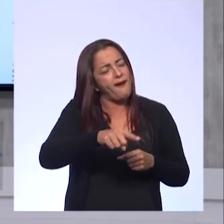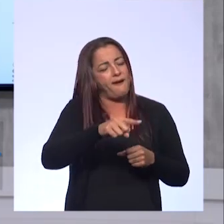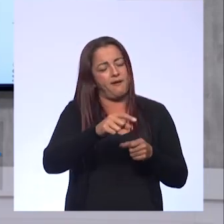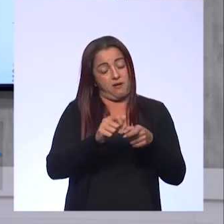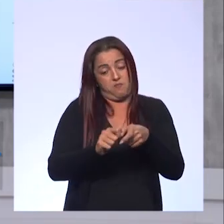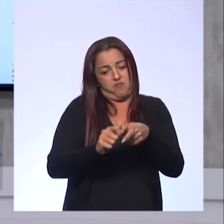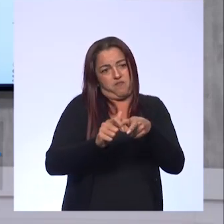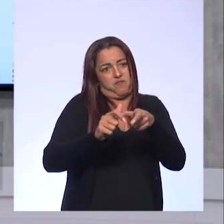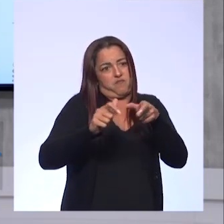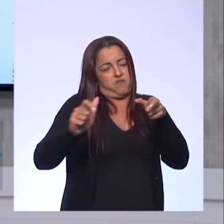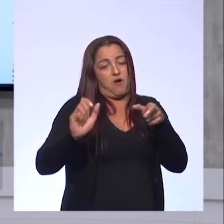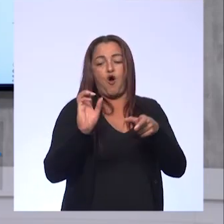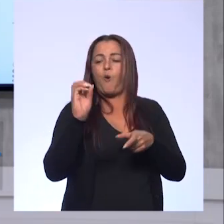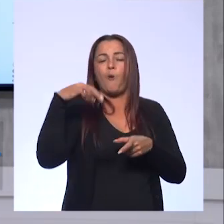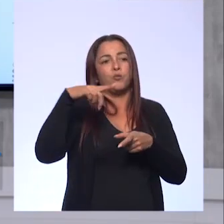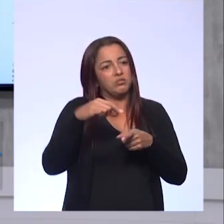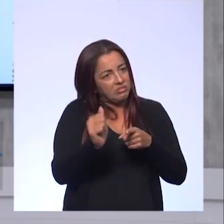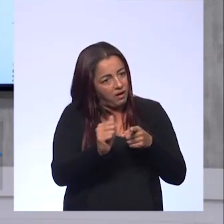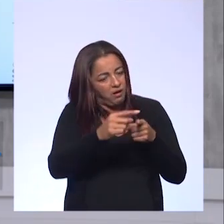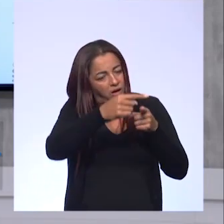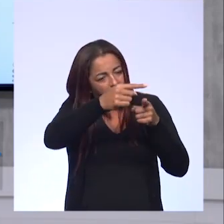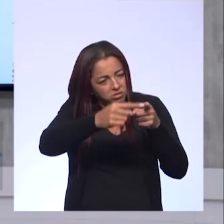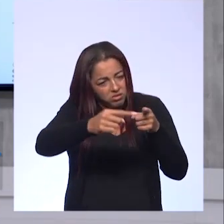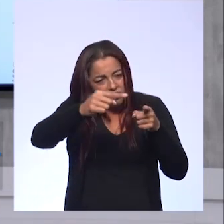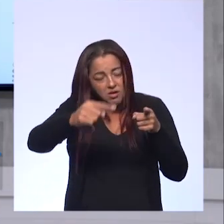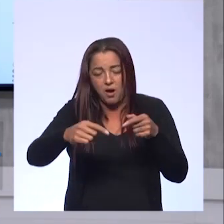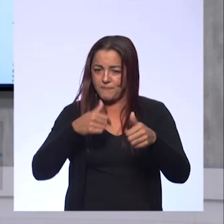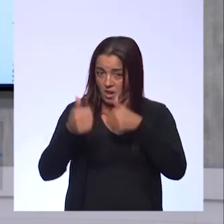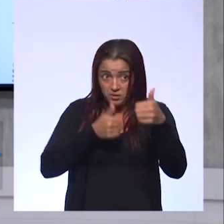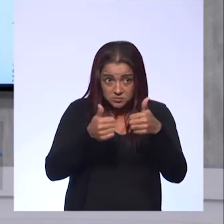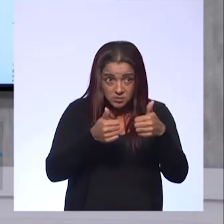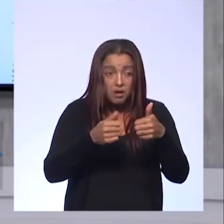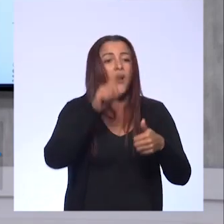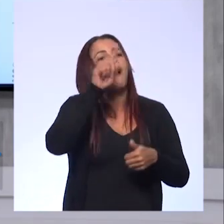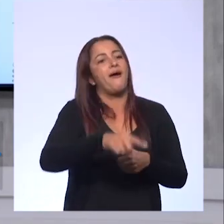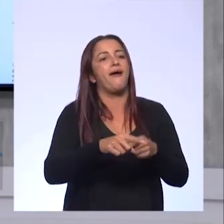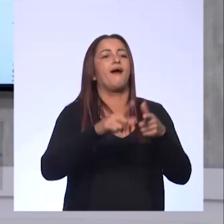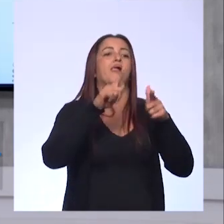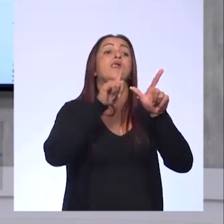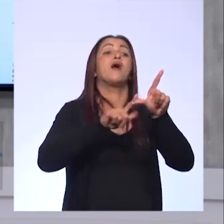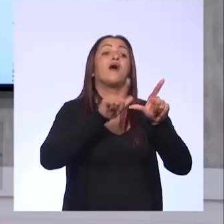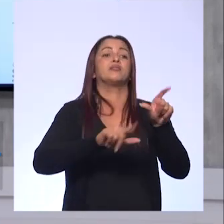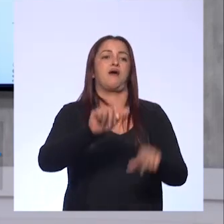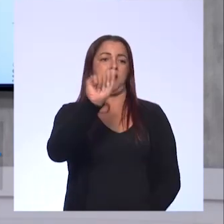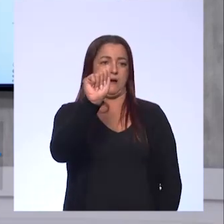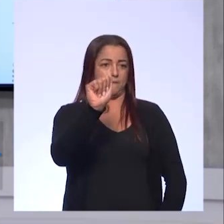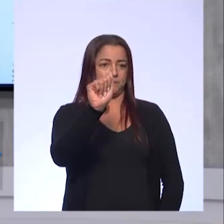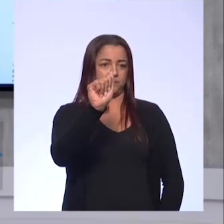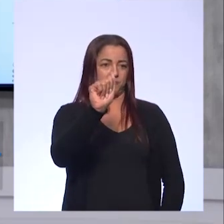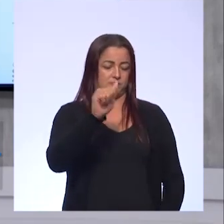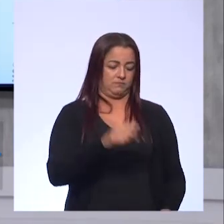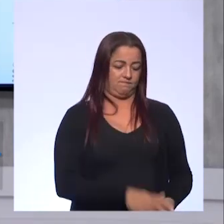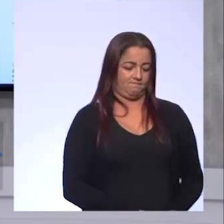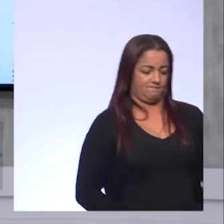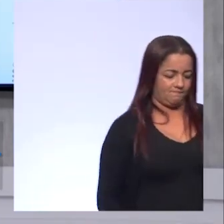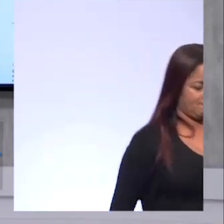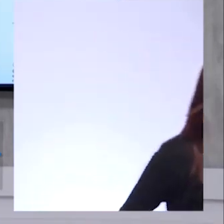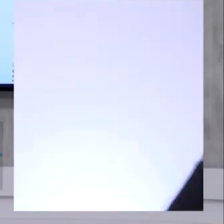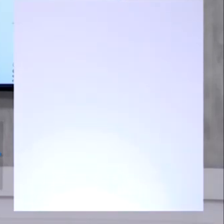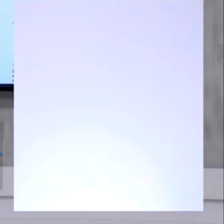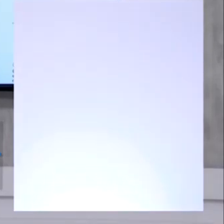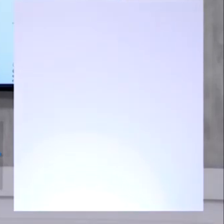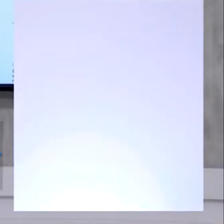que foi alterada nesse caso beleza meus amigos que seria então a letra A Valeu galera